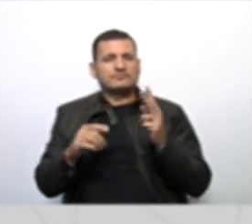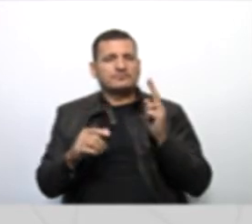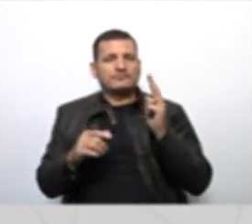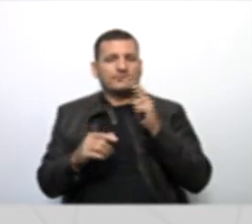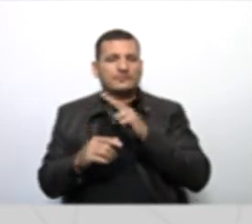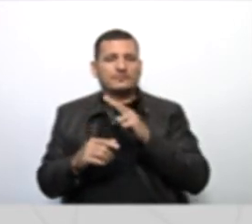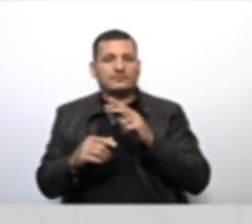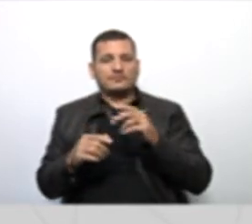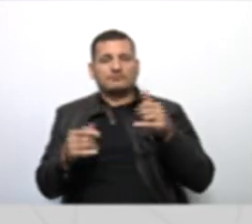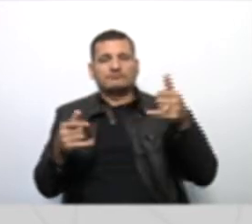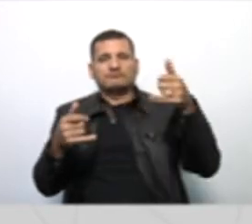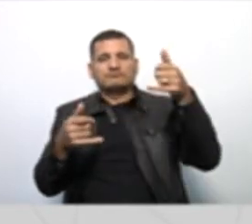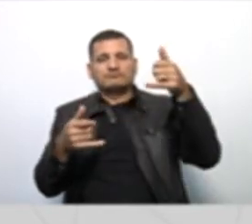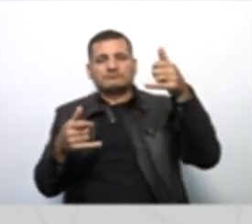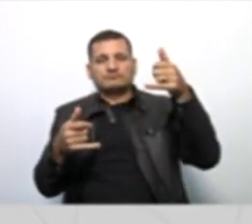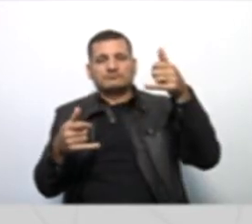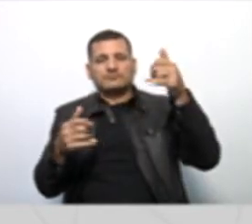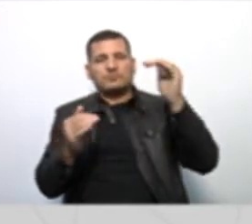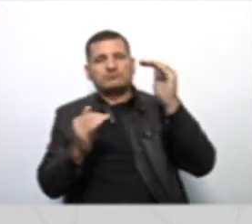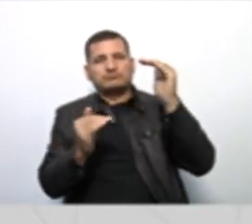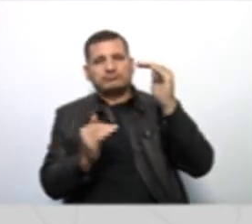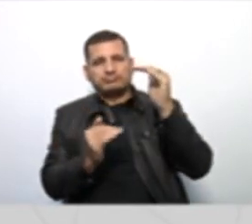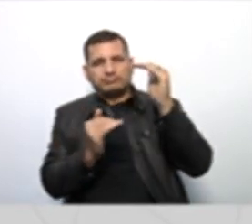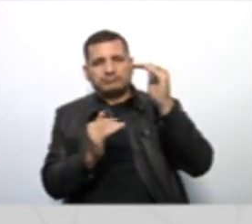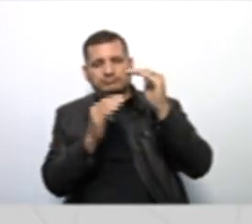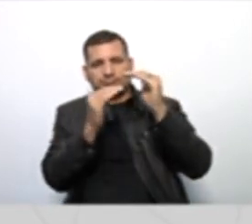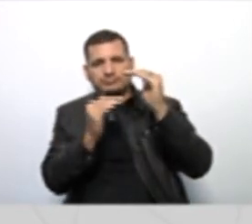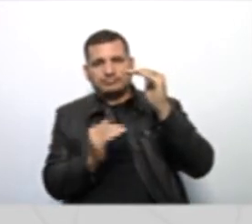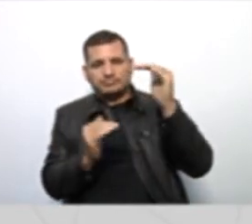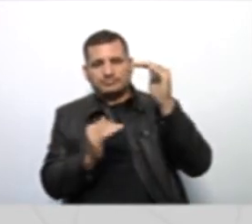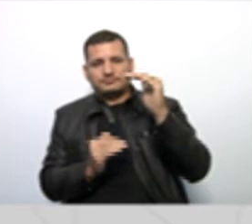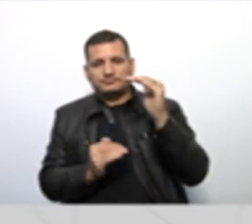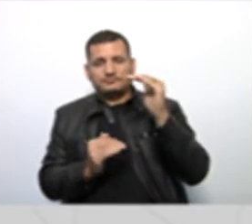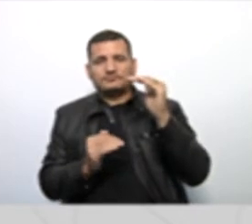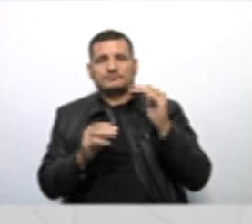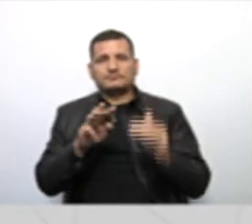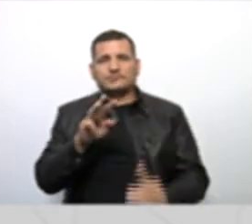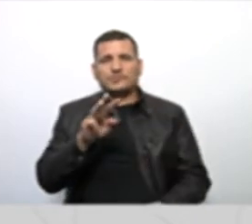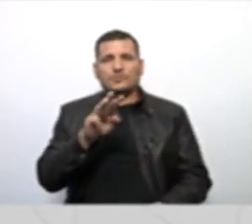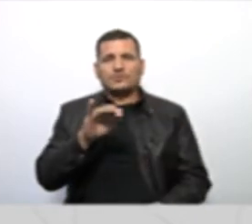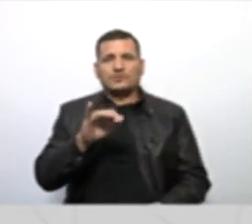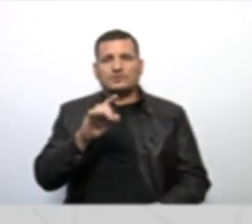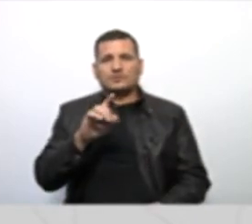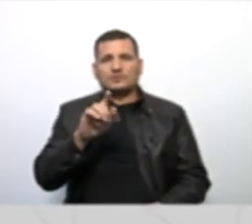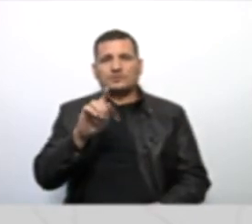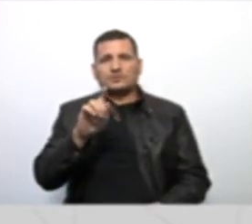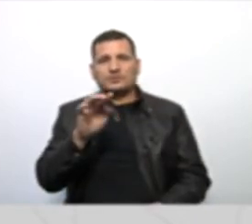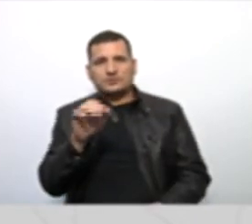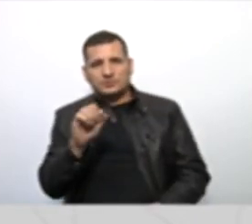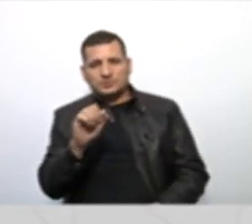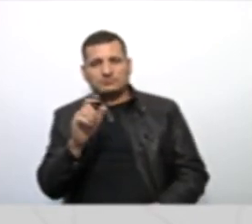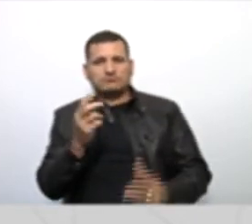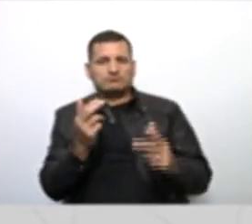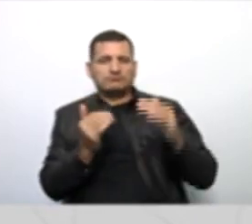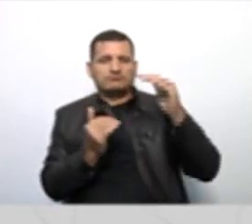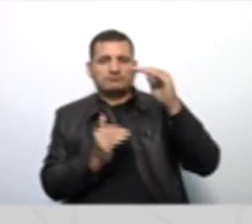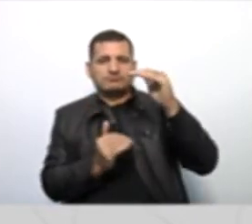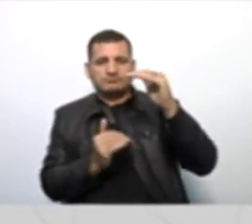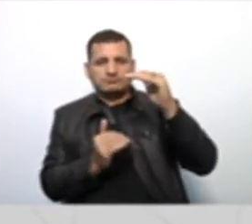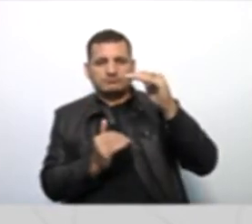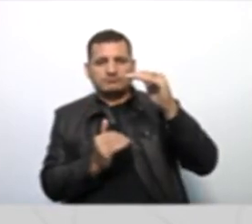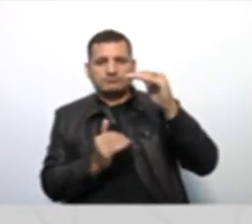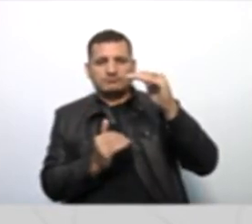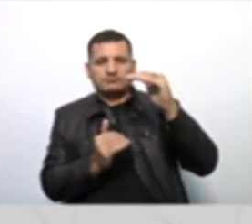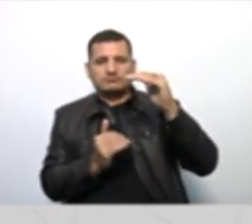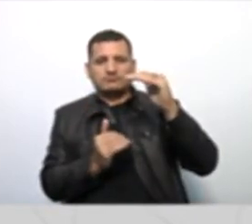bloco widget. Então, toda vez que eu falar widget para vocês, imagino que é um bloco. É isso aqui, ó. tudo isso aqui. Aqui pode ter outro layout,